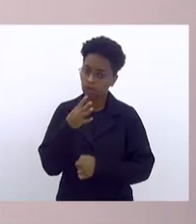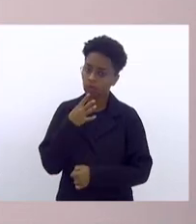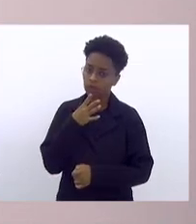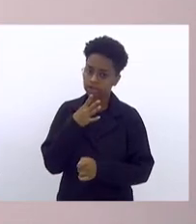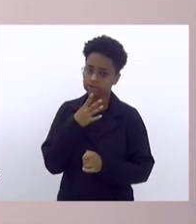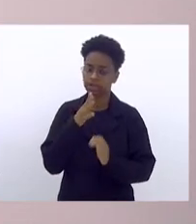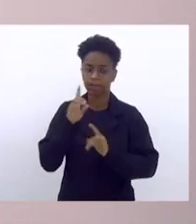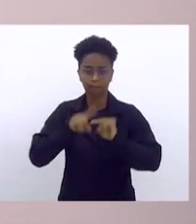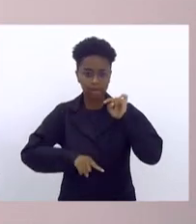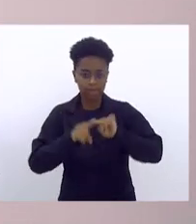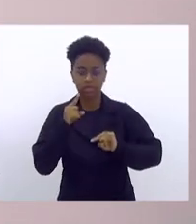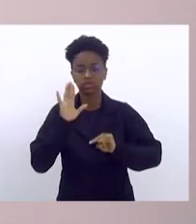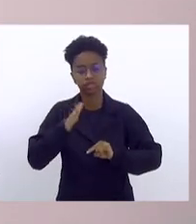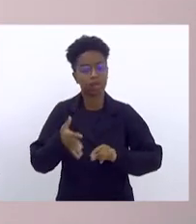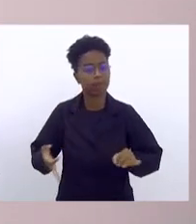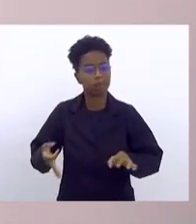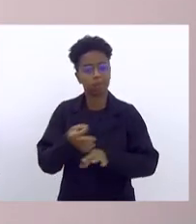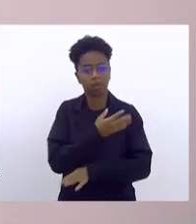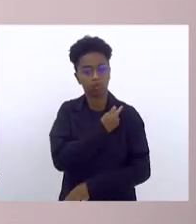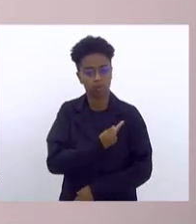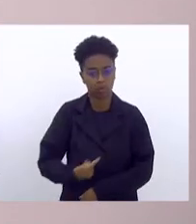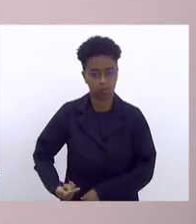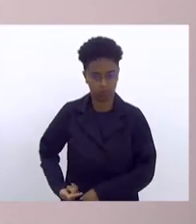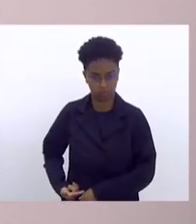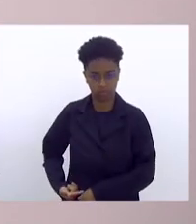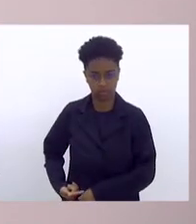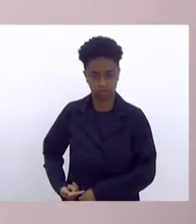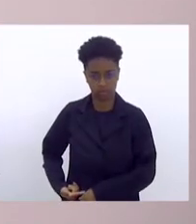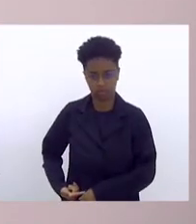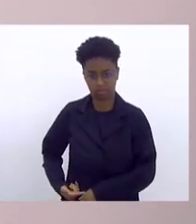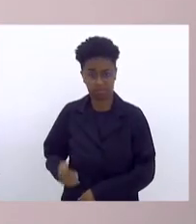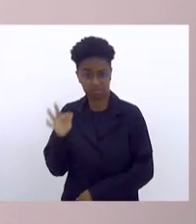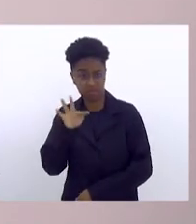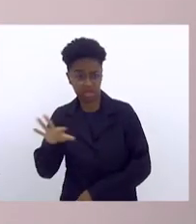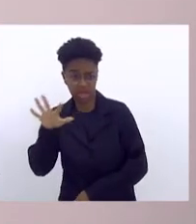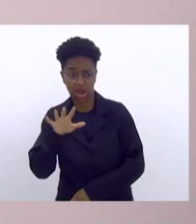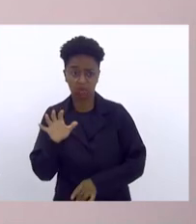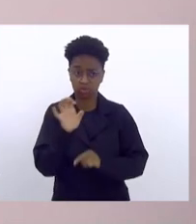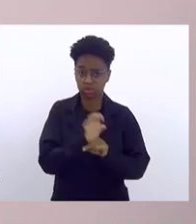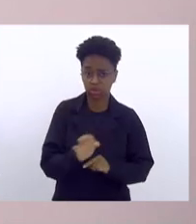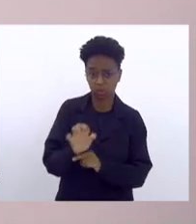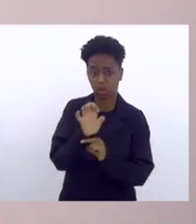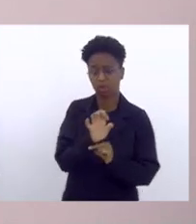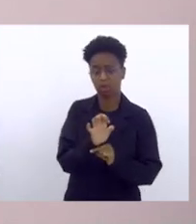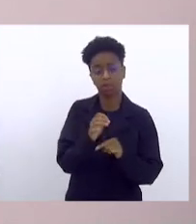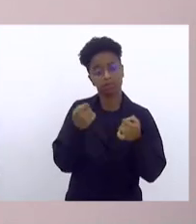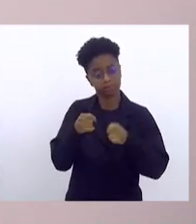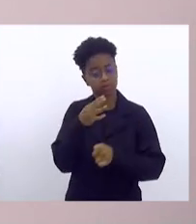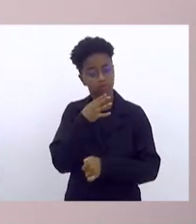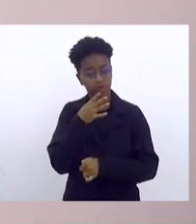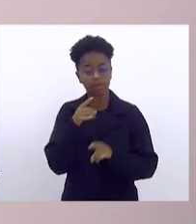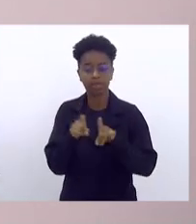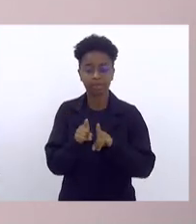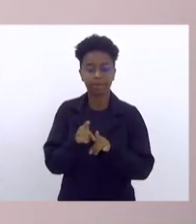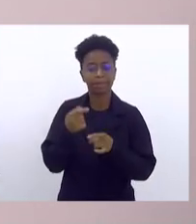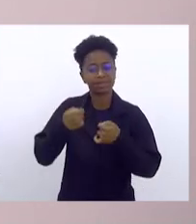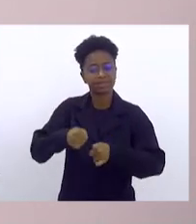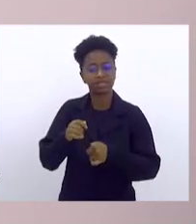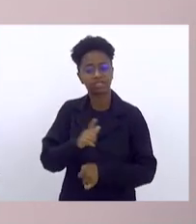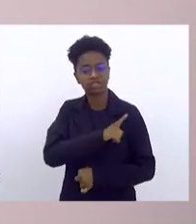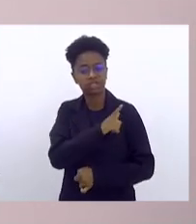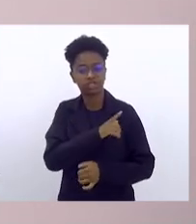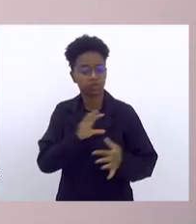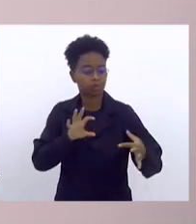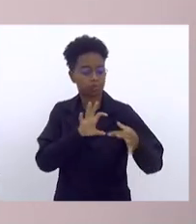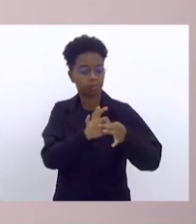cartilhas já elaborados por governos tanto federal como estaduais e garantir uma gestão integrada